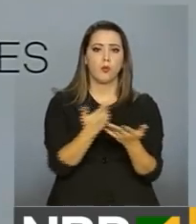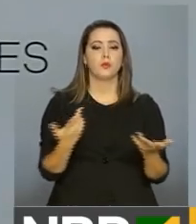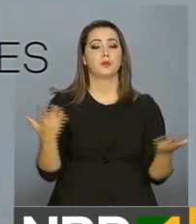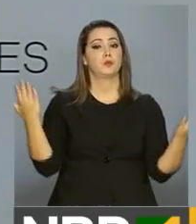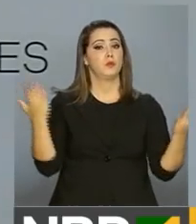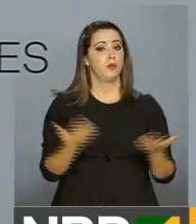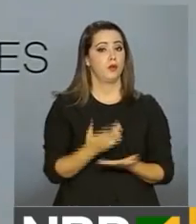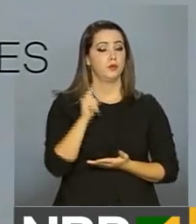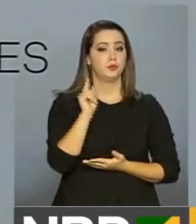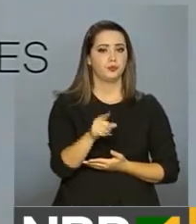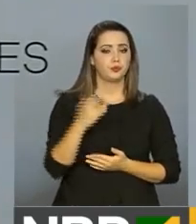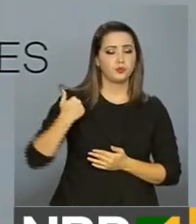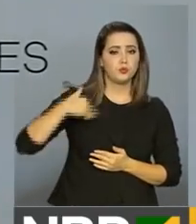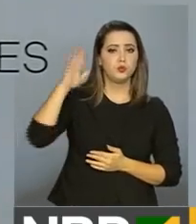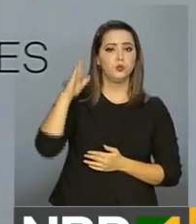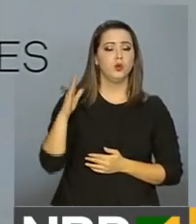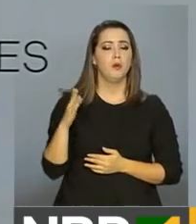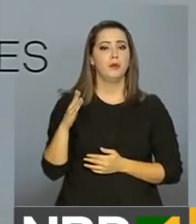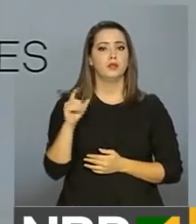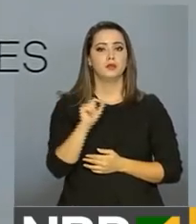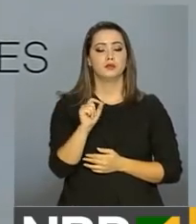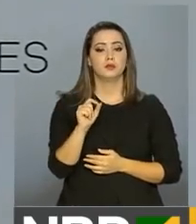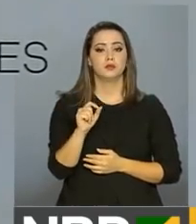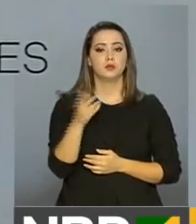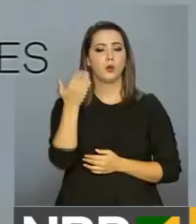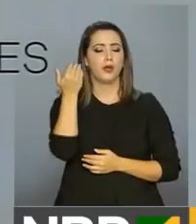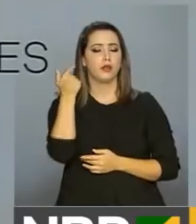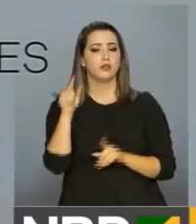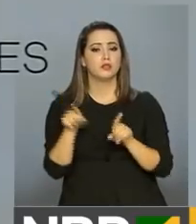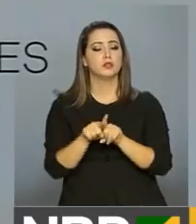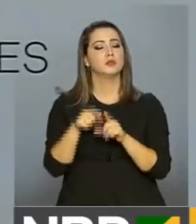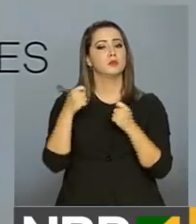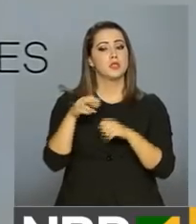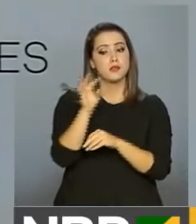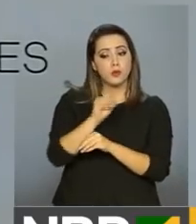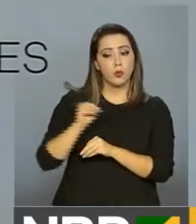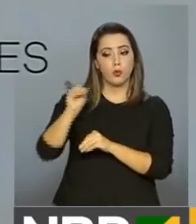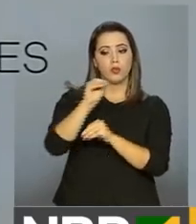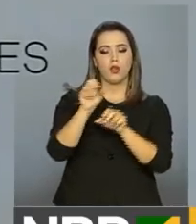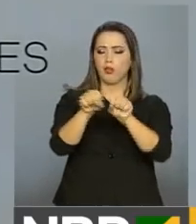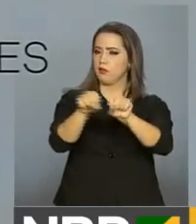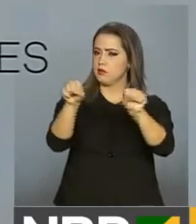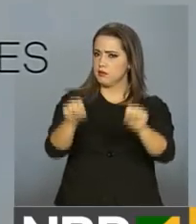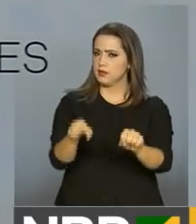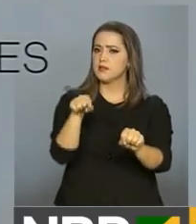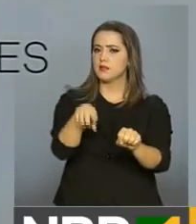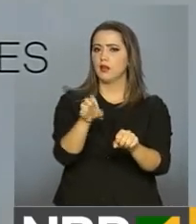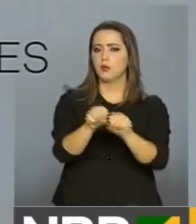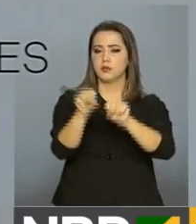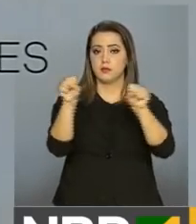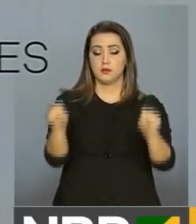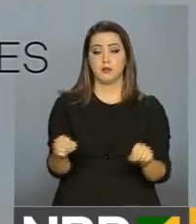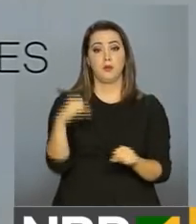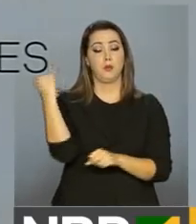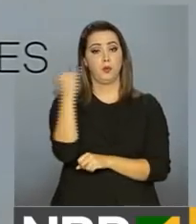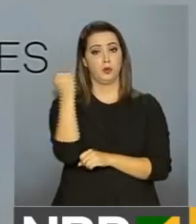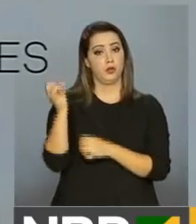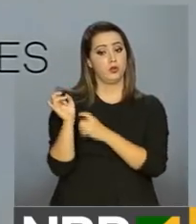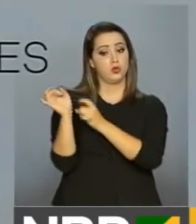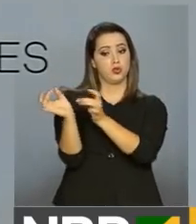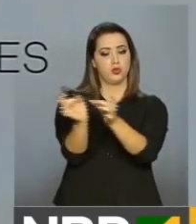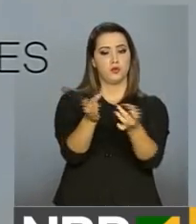Hoje, mais do que nunca, há que preservá-lo e valorizá-lo. Comércio